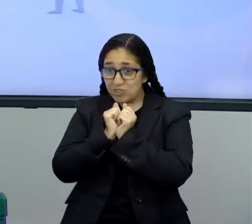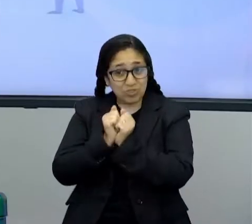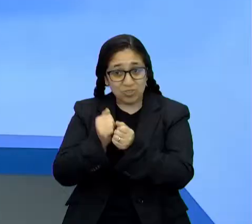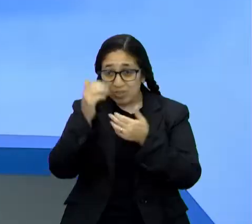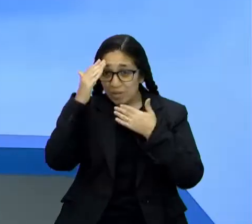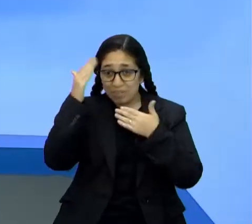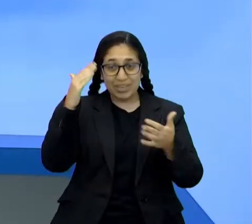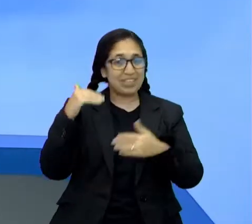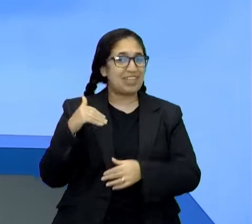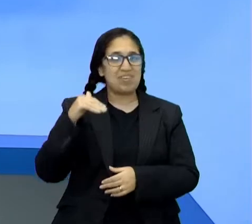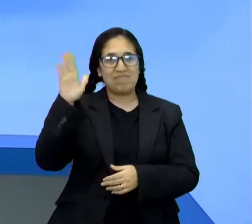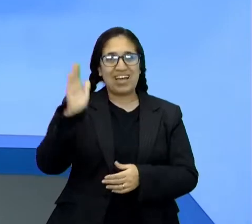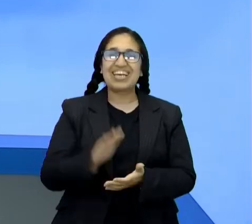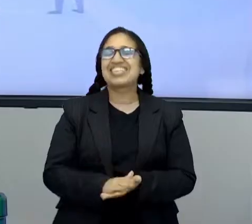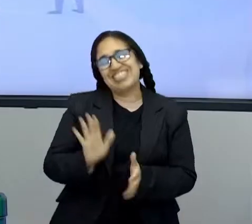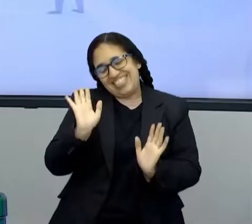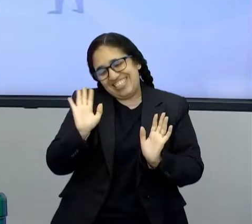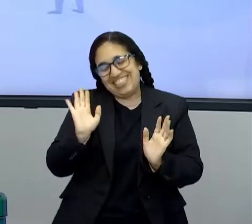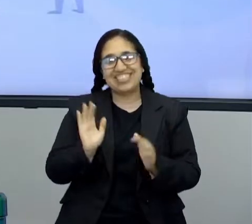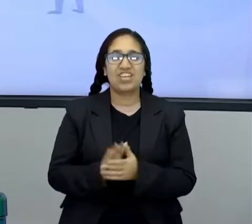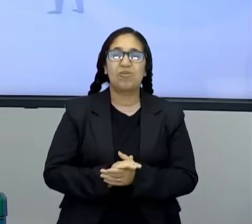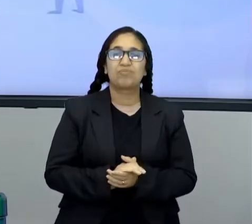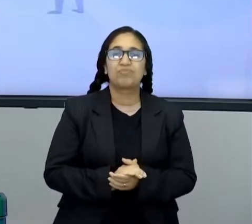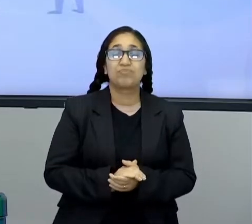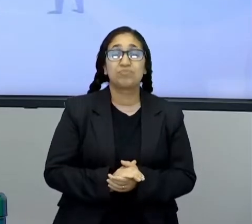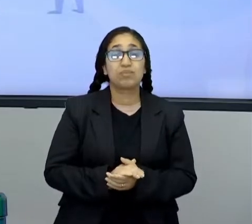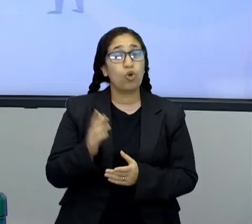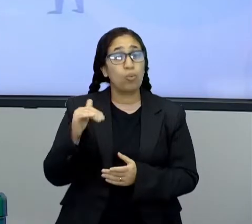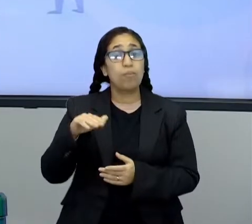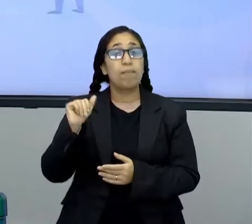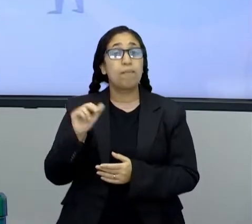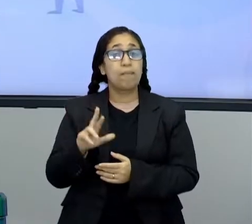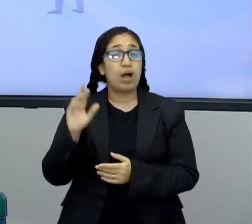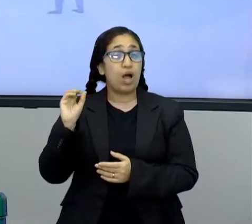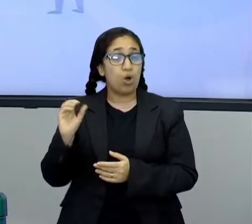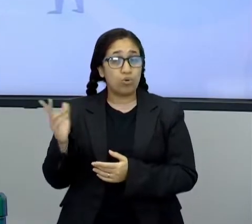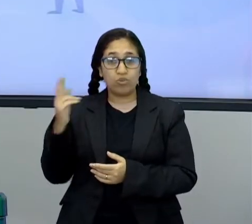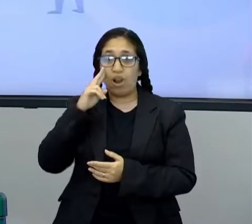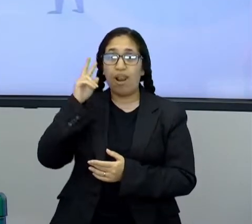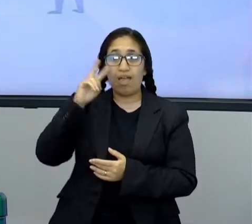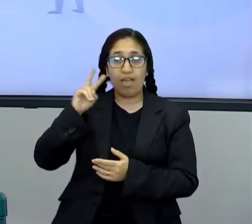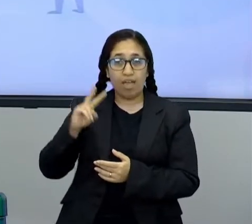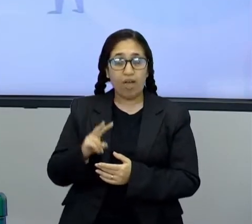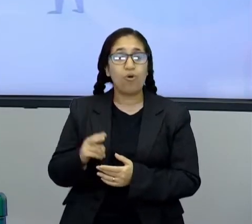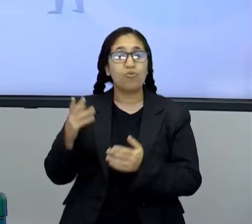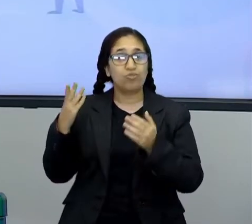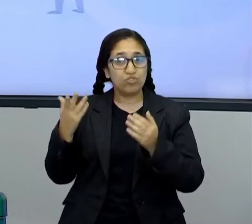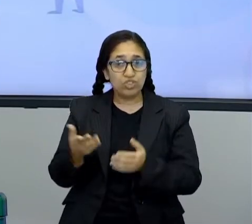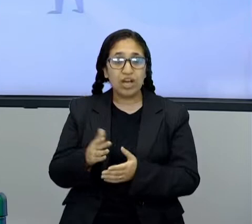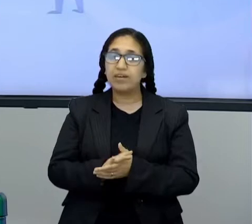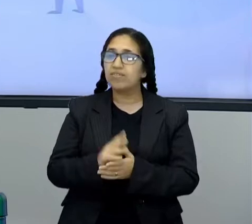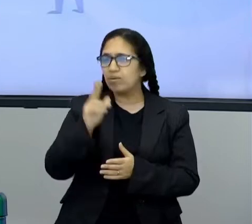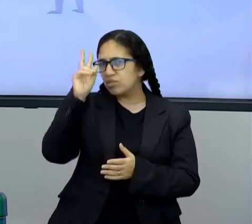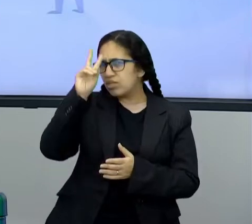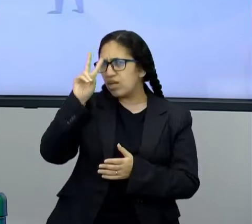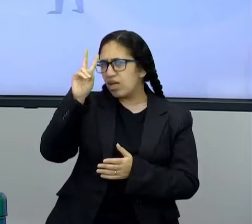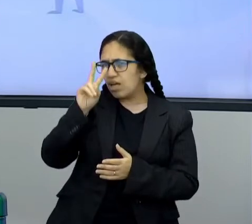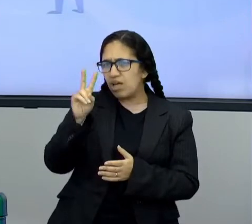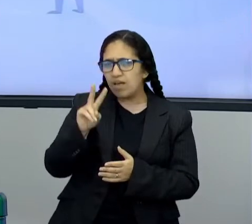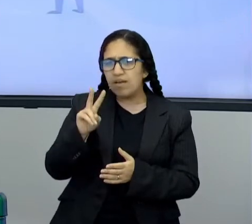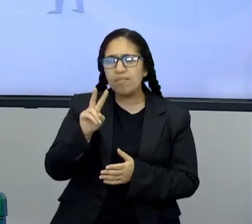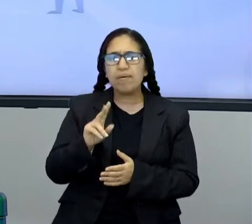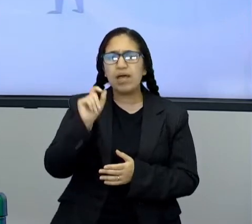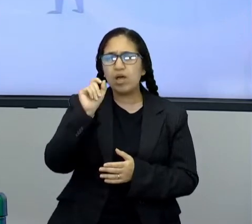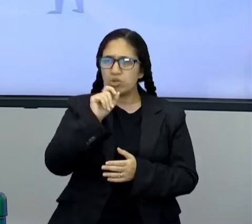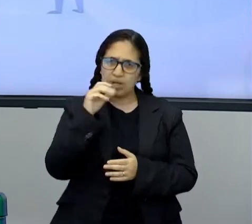A intenção é essa, vamos lá. Bora lá. Então, como o professor Mauro bem leu aí pra gente, né? Nós vamos rever um pouquinho aí, de